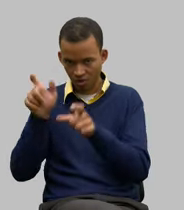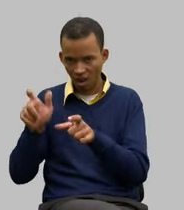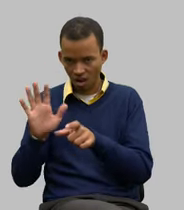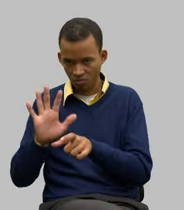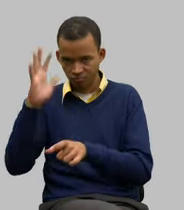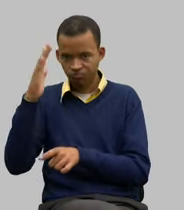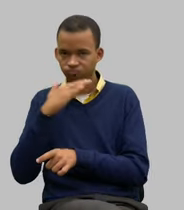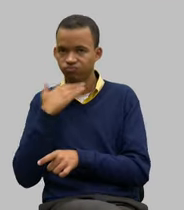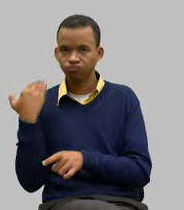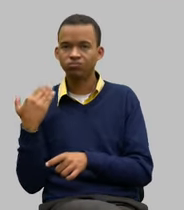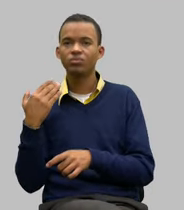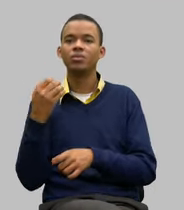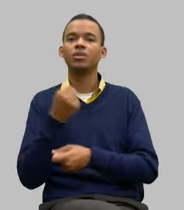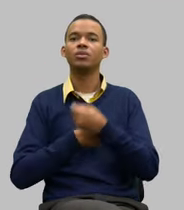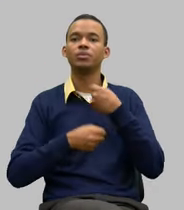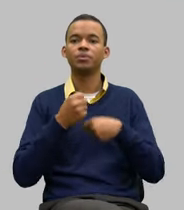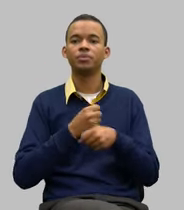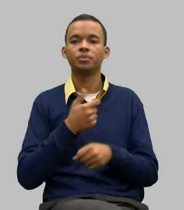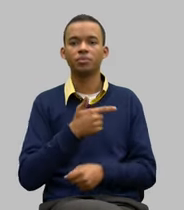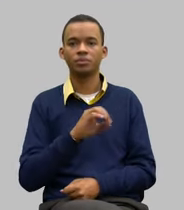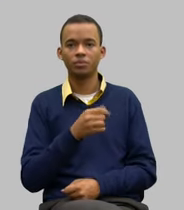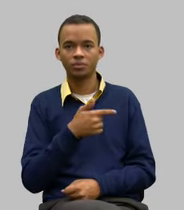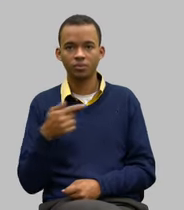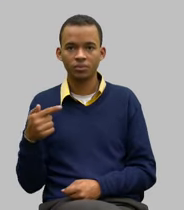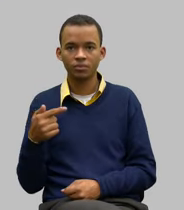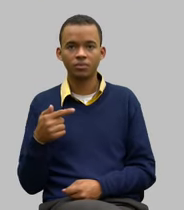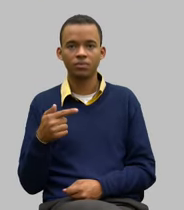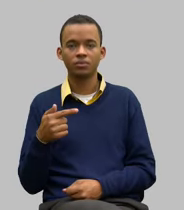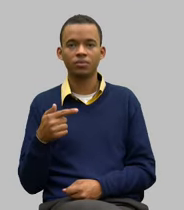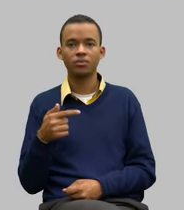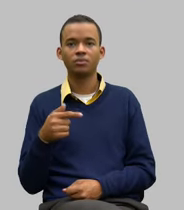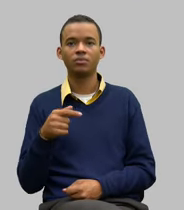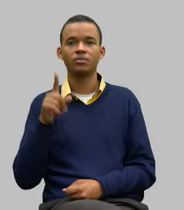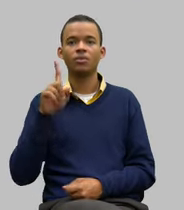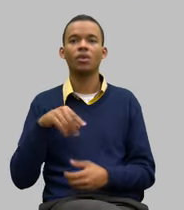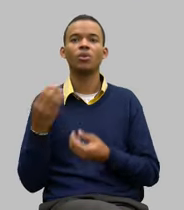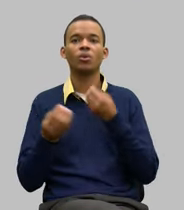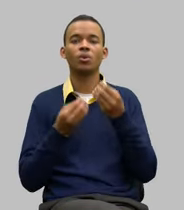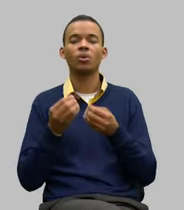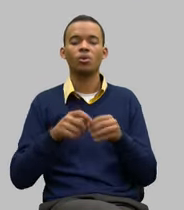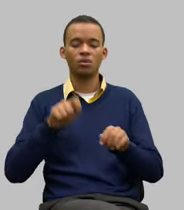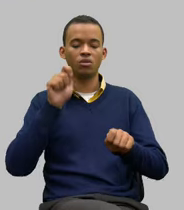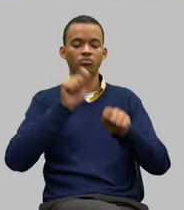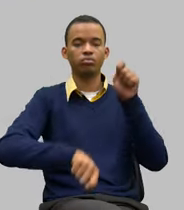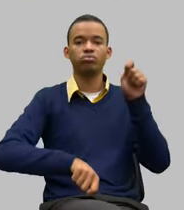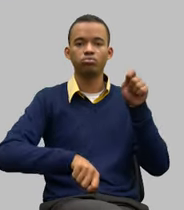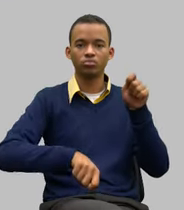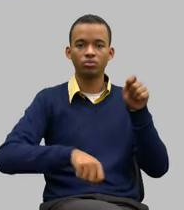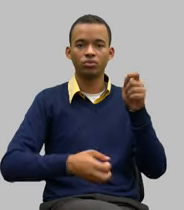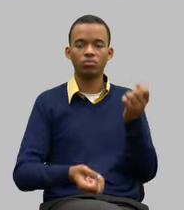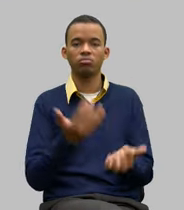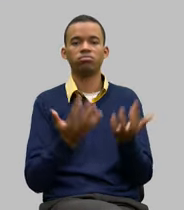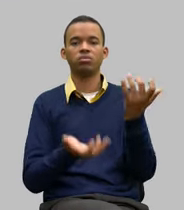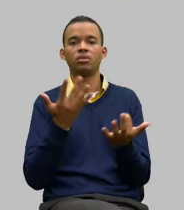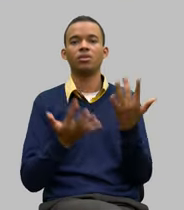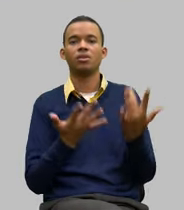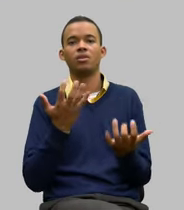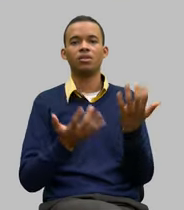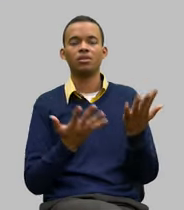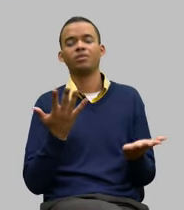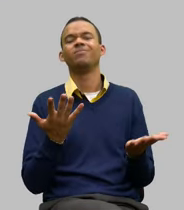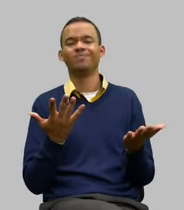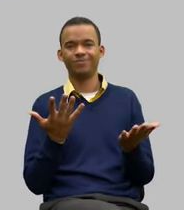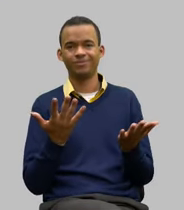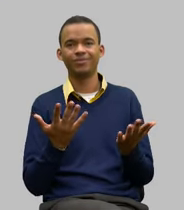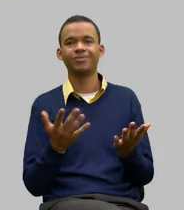23/08 de27 Não vamos deixar isqueira E fó entrar aí depois que morre isso aqui tudo ficou na conta de quem do contribuinte que